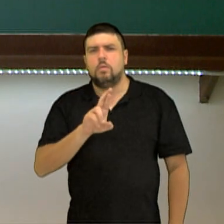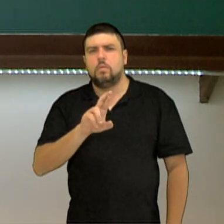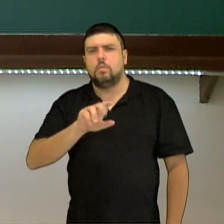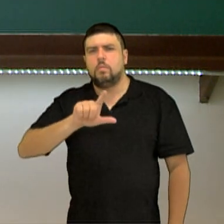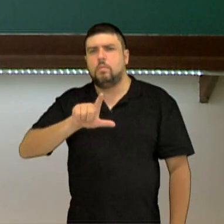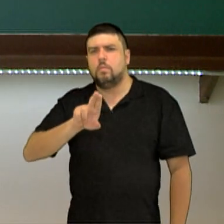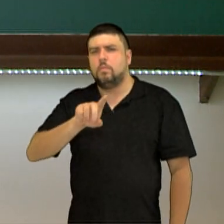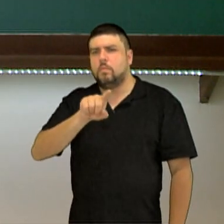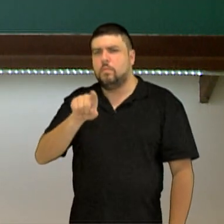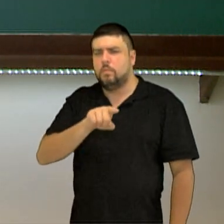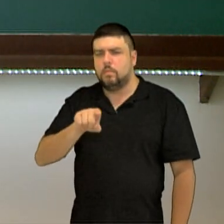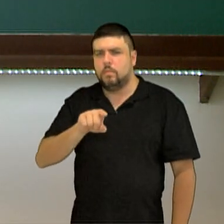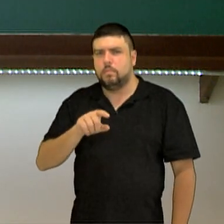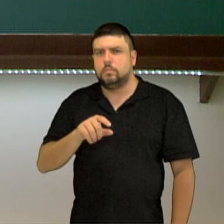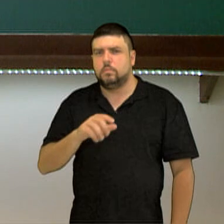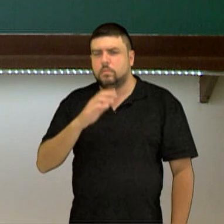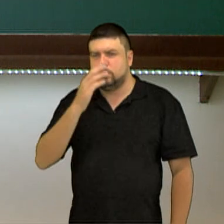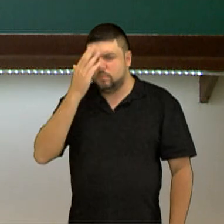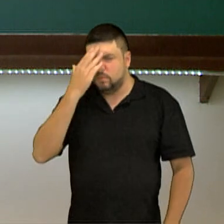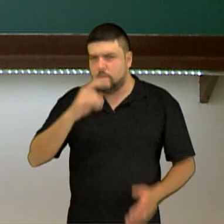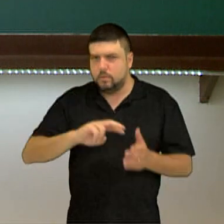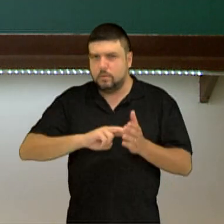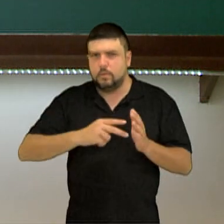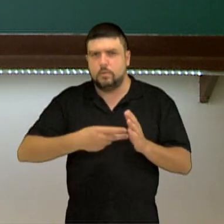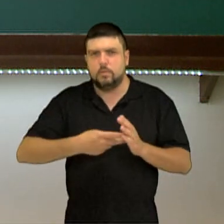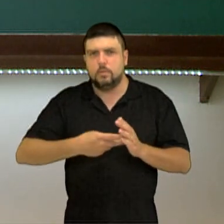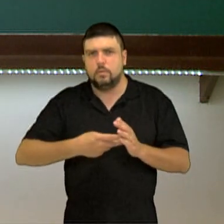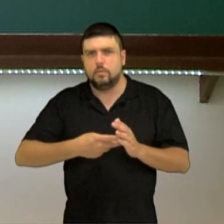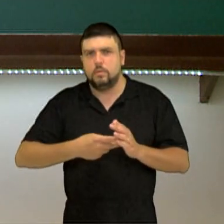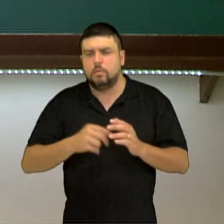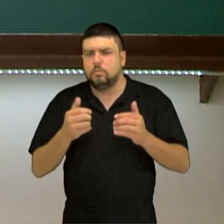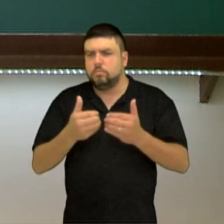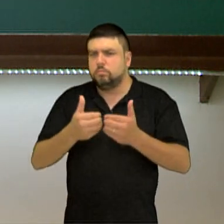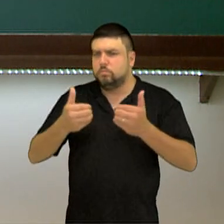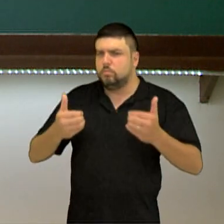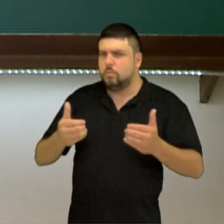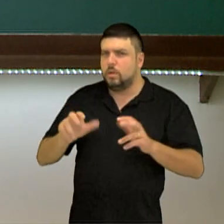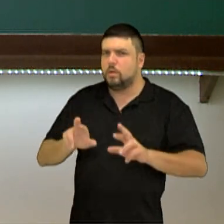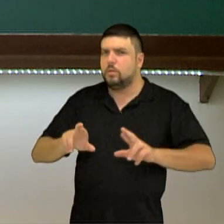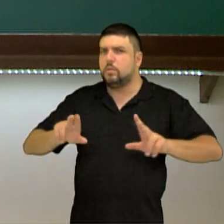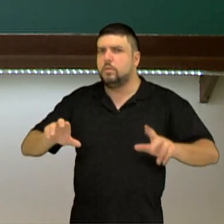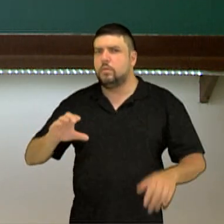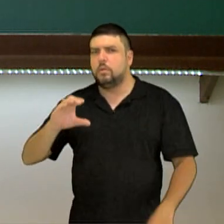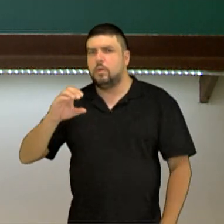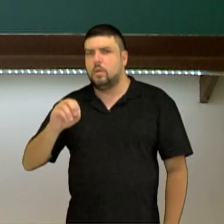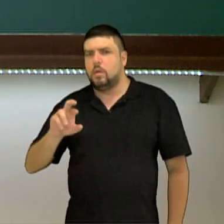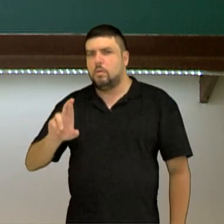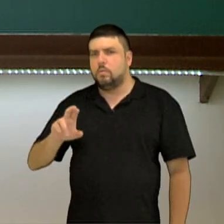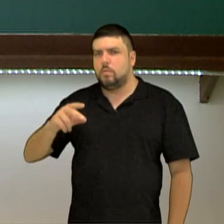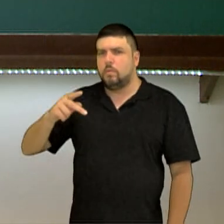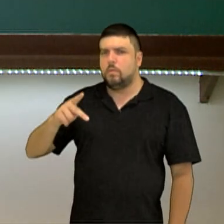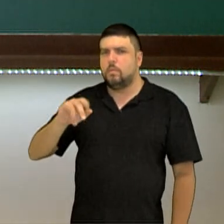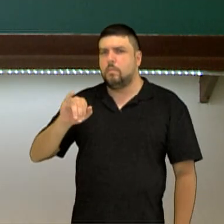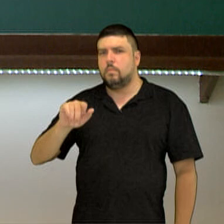Você sabe diferenciar a cor-luz da cor-pigmento? Será que você sabe? Vamos